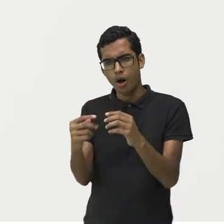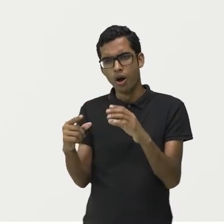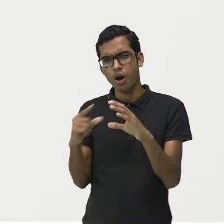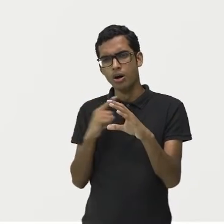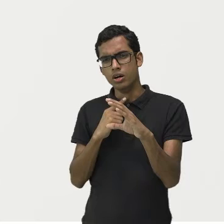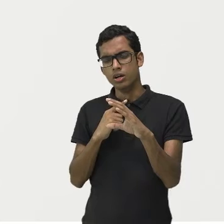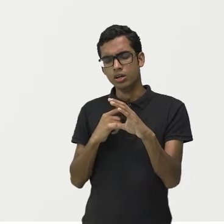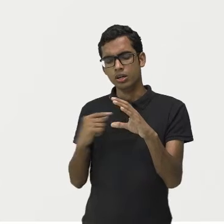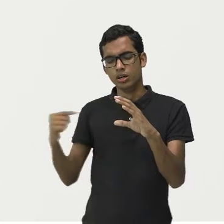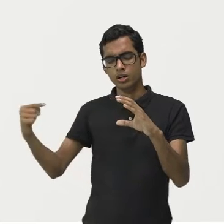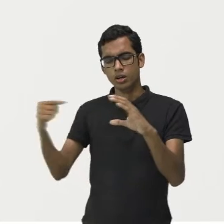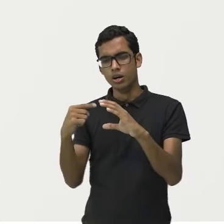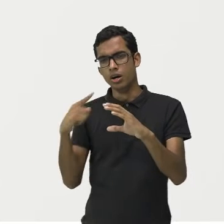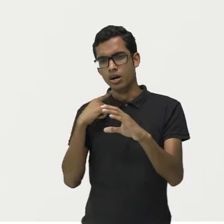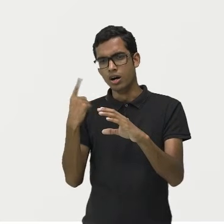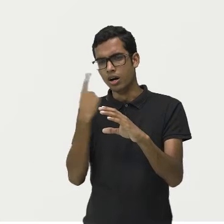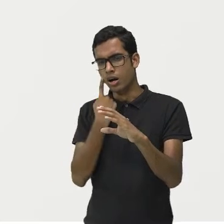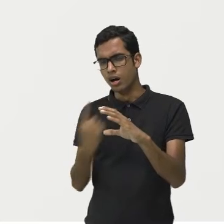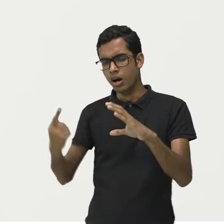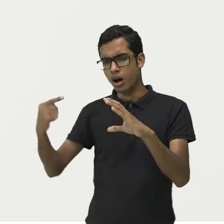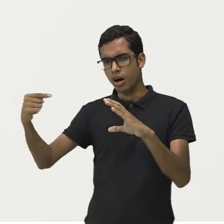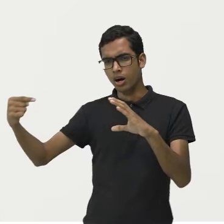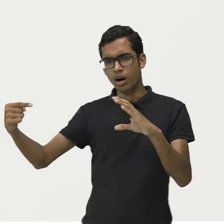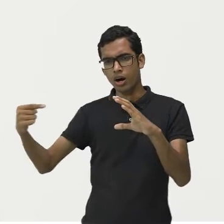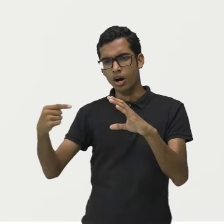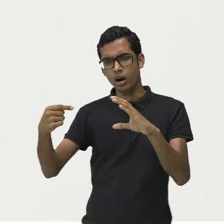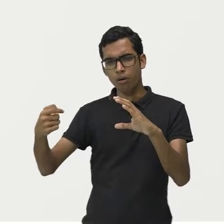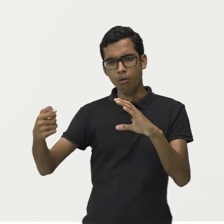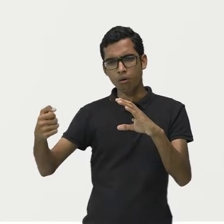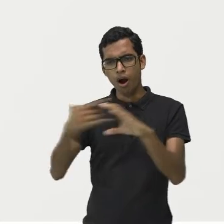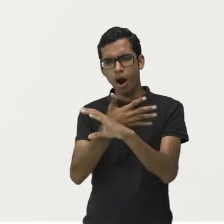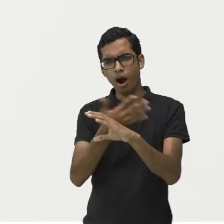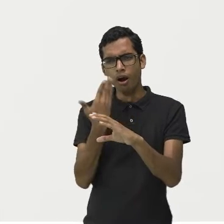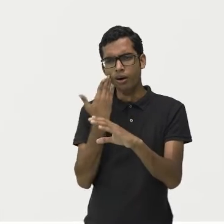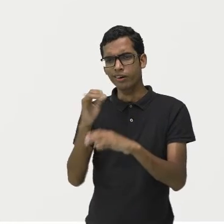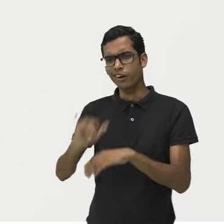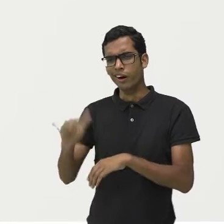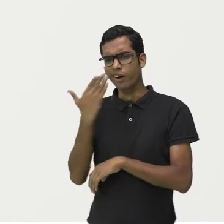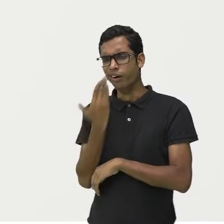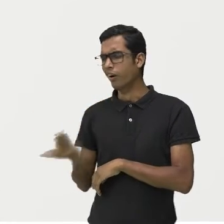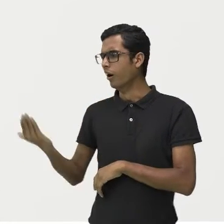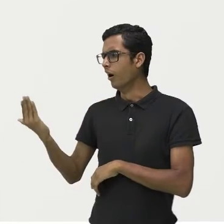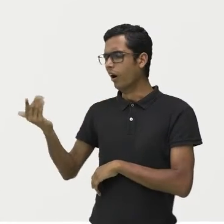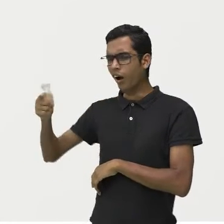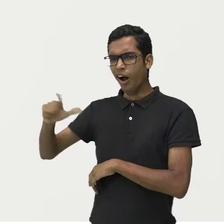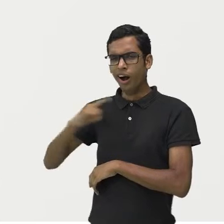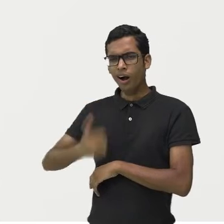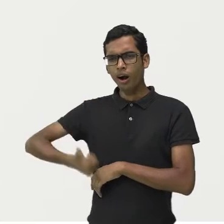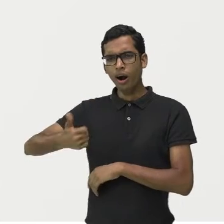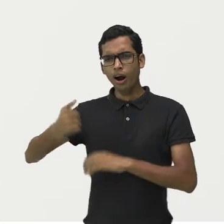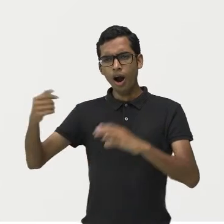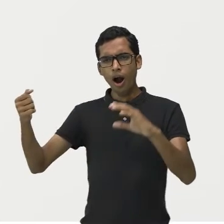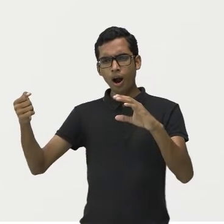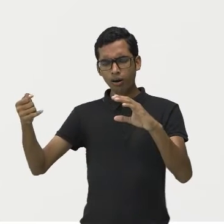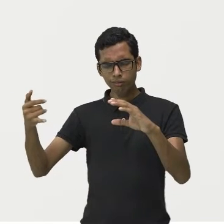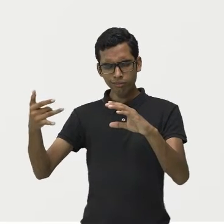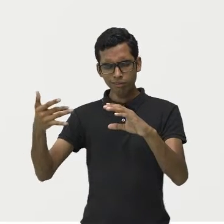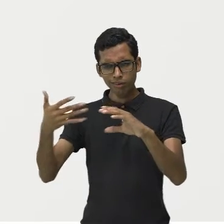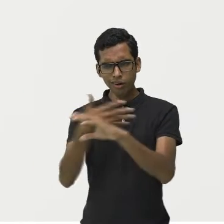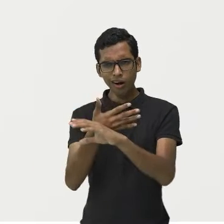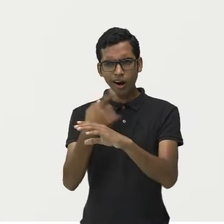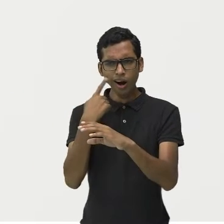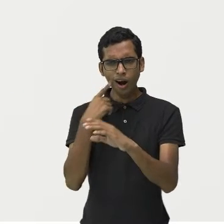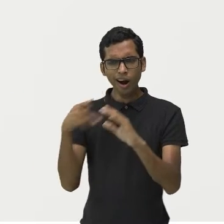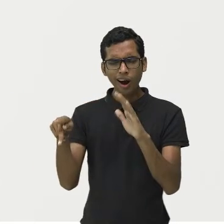espelho, eles divergem quando eles refletem. Você vê aqui na imagem, olha, novamente, esse primeiro raio aqui, ele chega no espelho